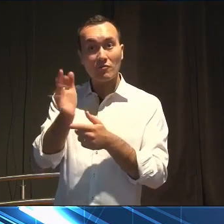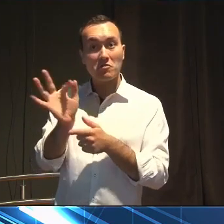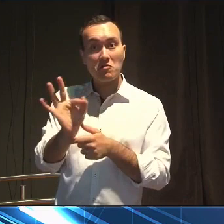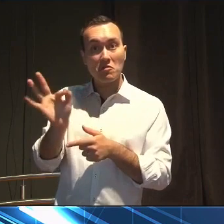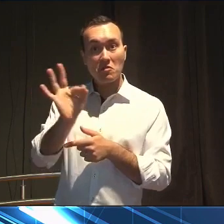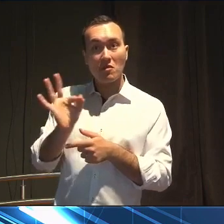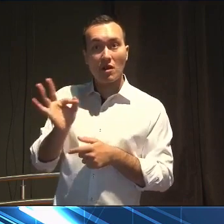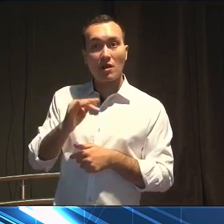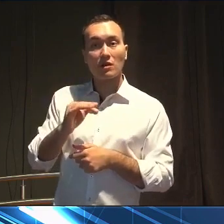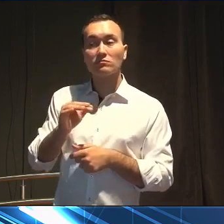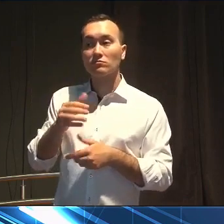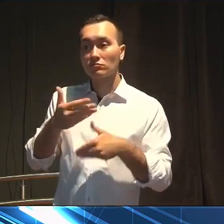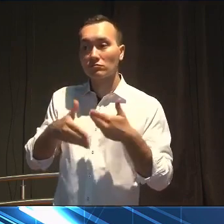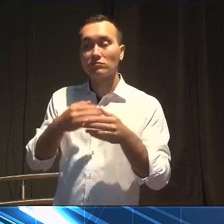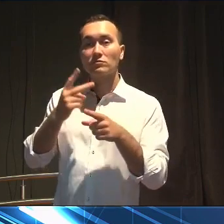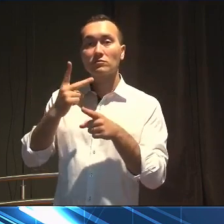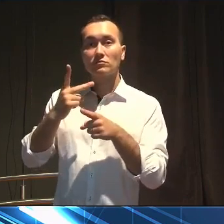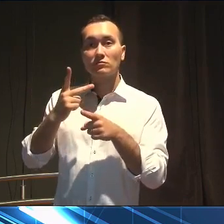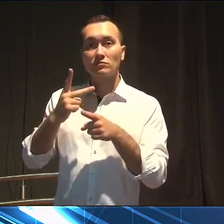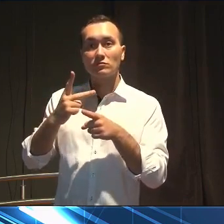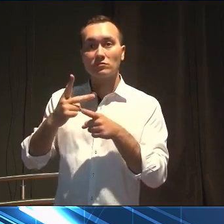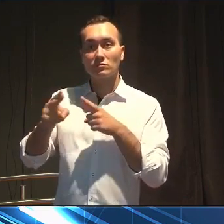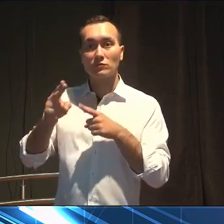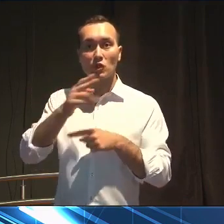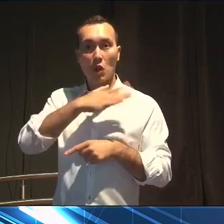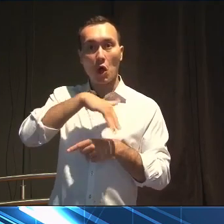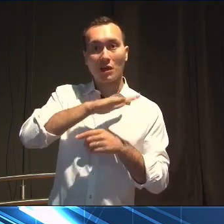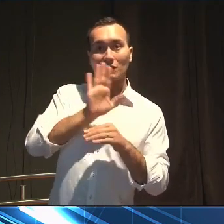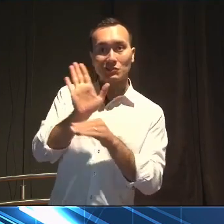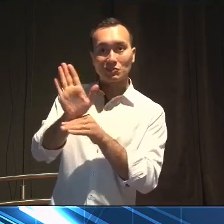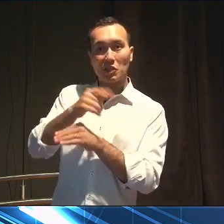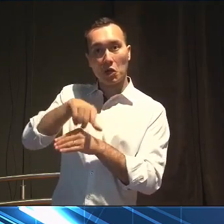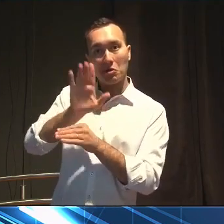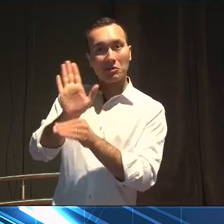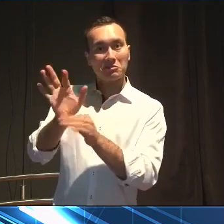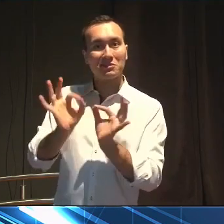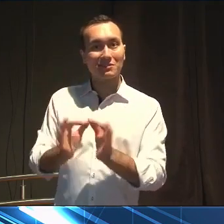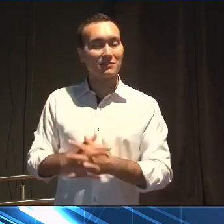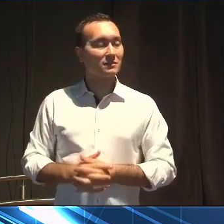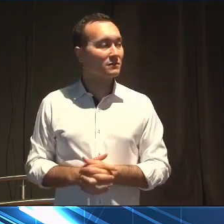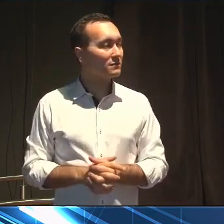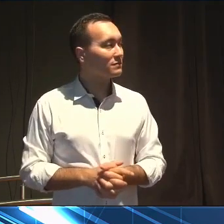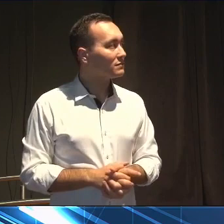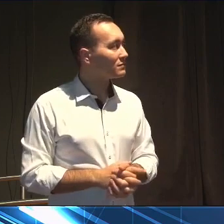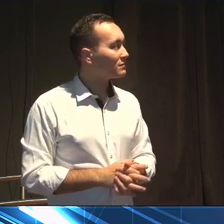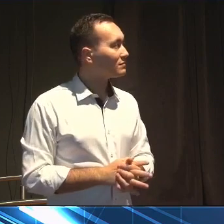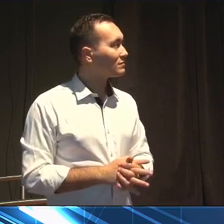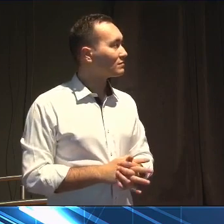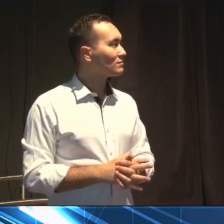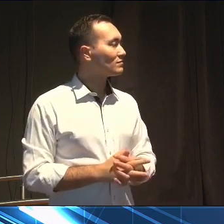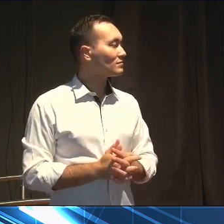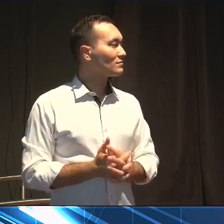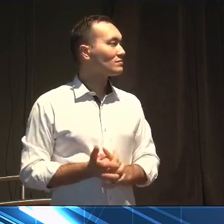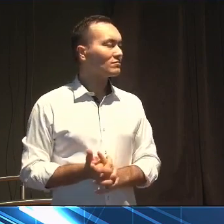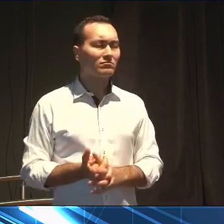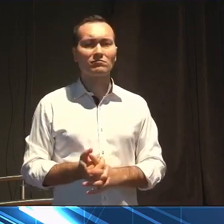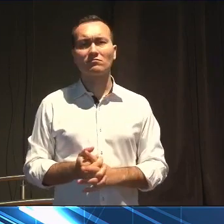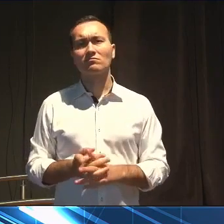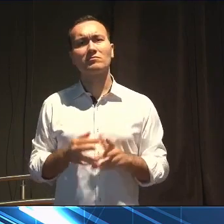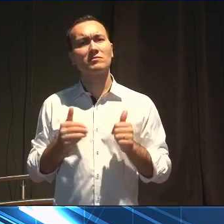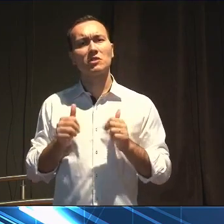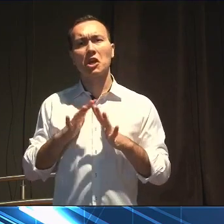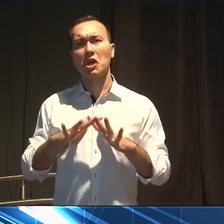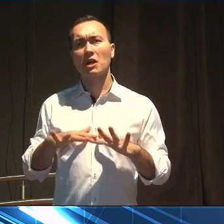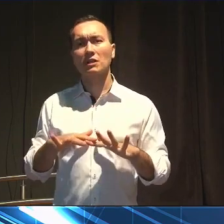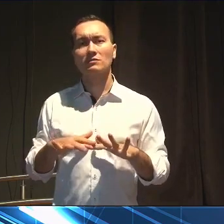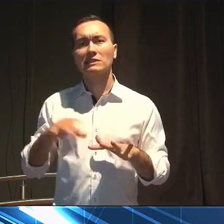vão desde fundamentos de Deep Learning até desenvolvimento de aplicações avançadas para cidades inteligentes, e é tudo muito tranquilo, como eu falei,